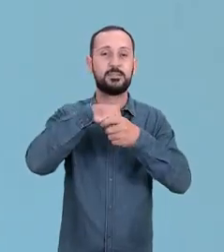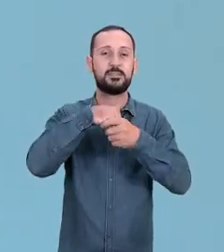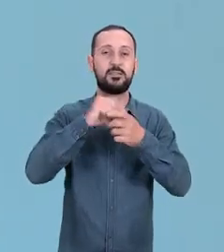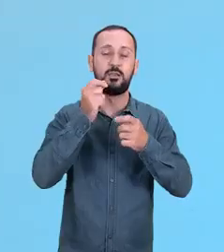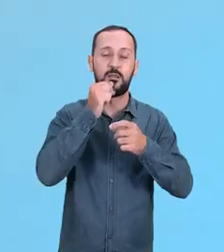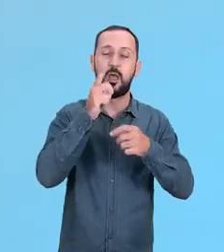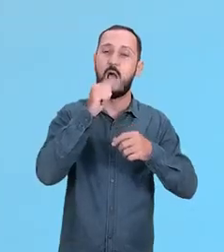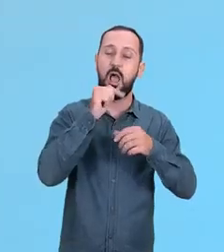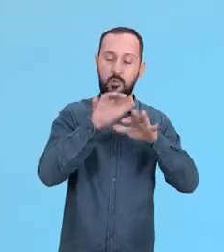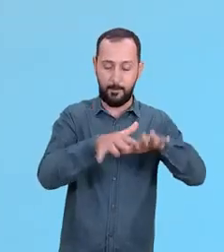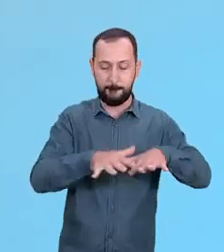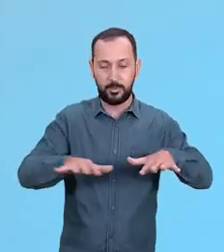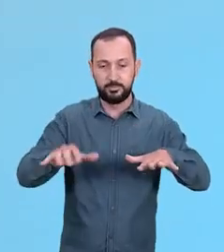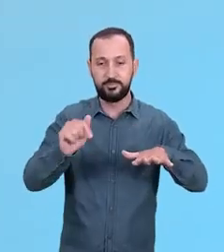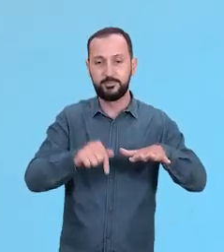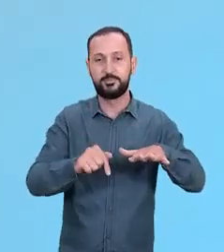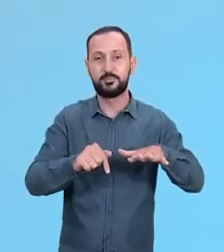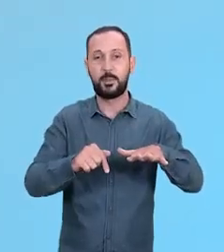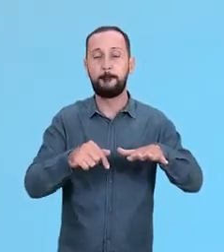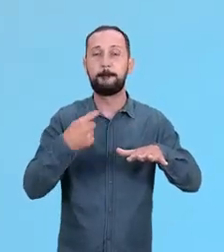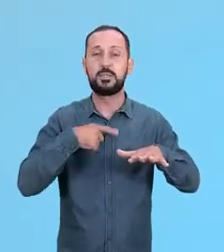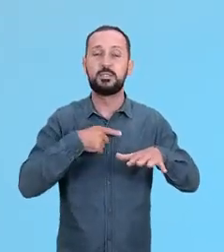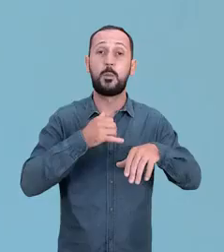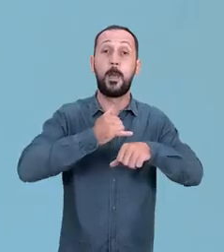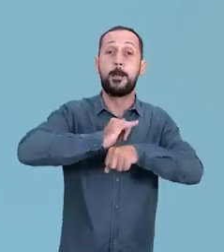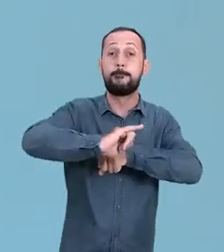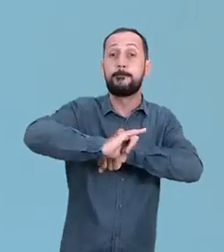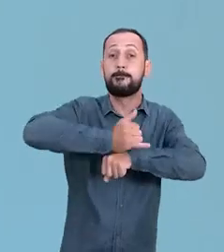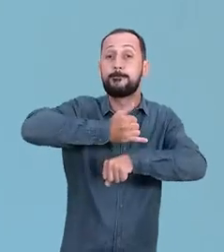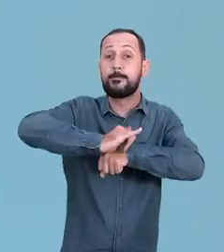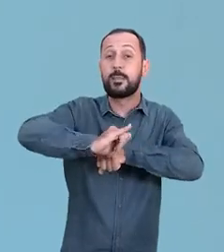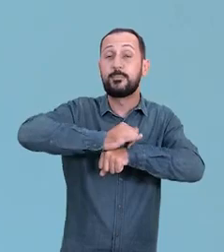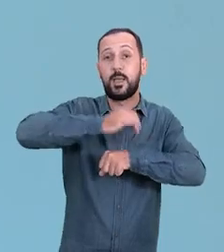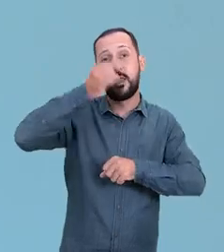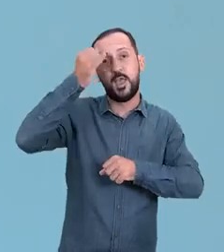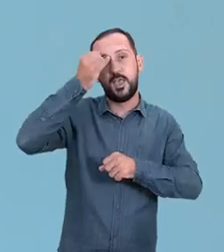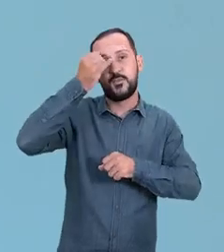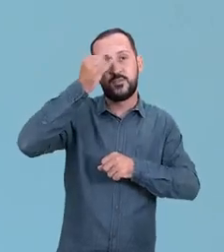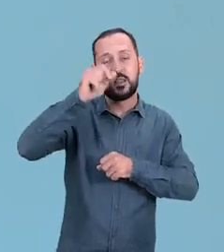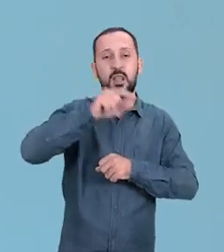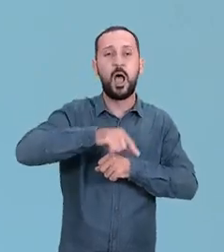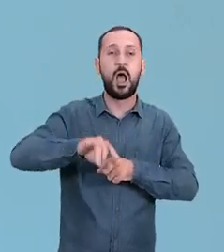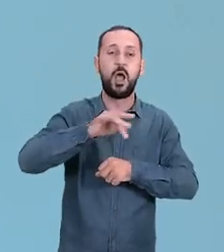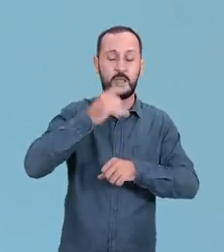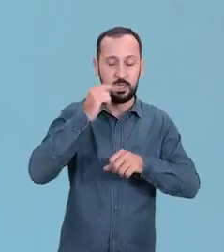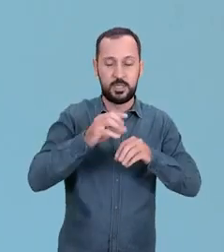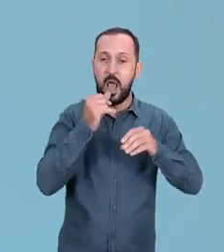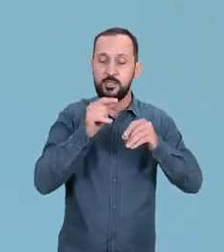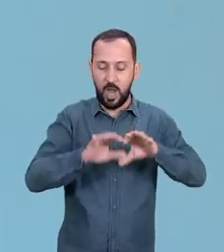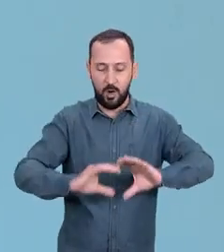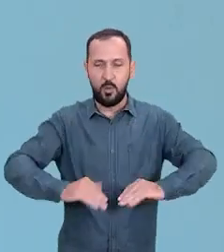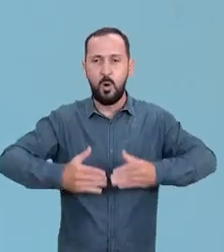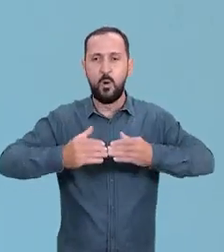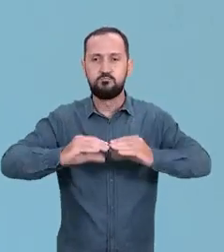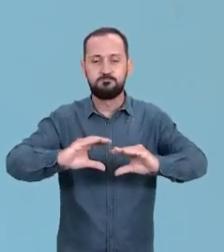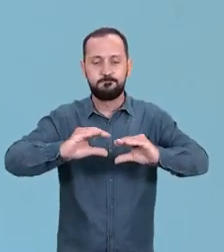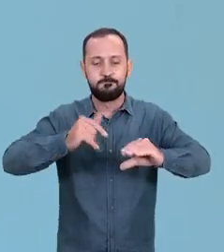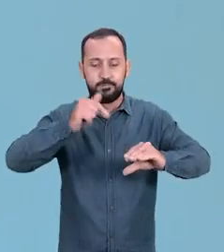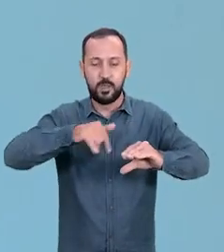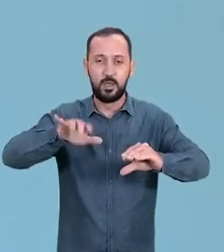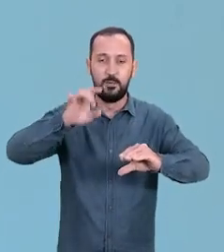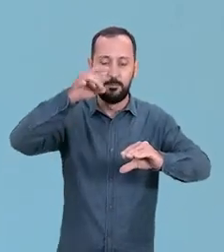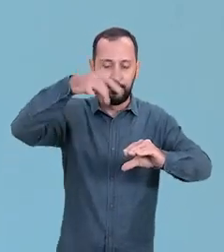dentro das águas, nós temos que ter uma estratégia de evitar que esses reservatórios, que